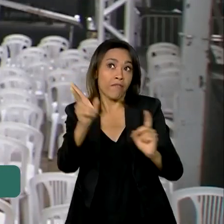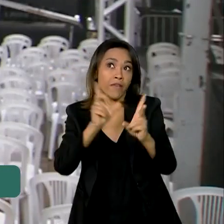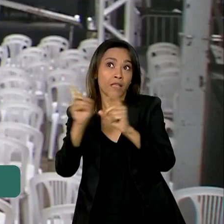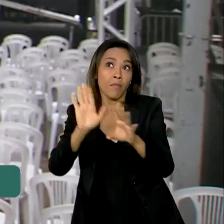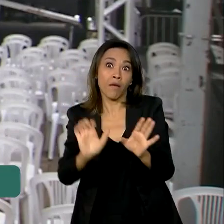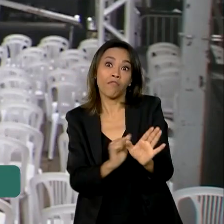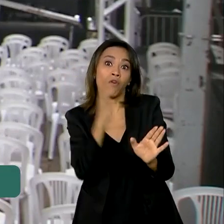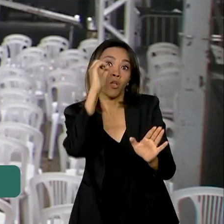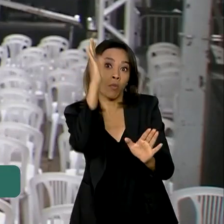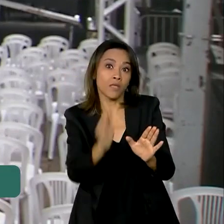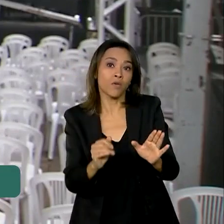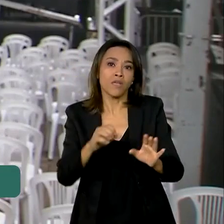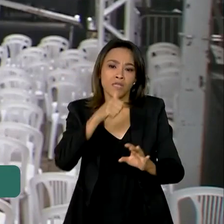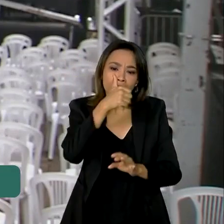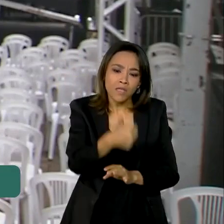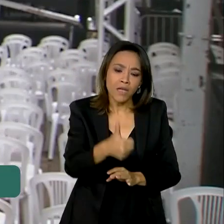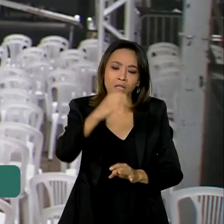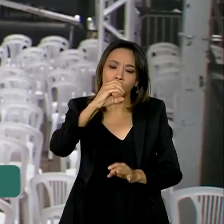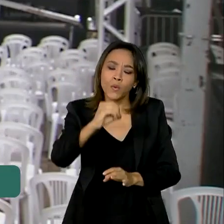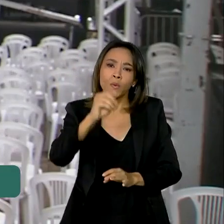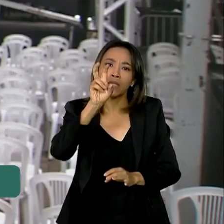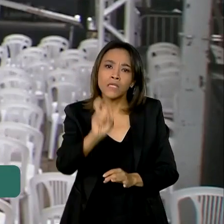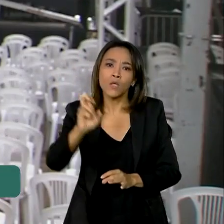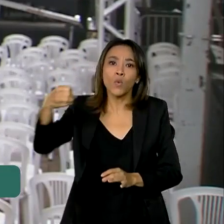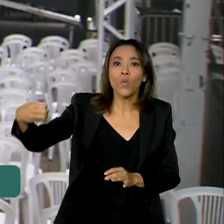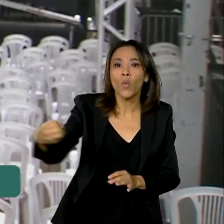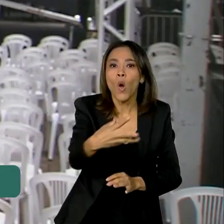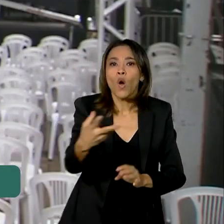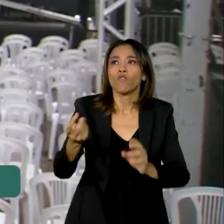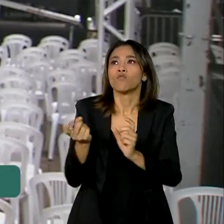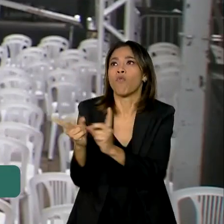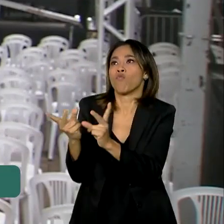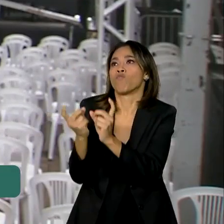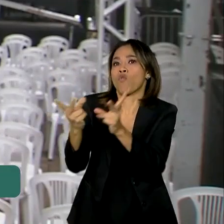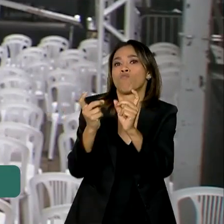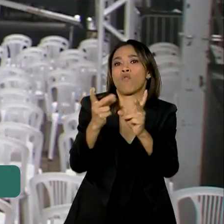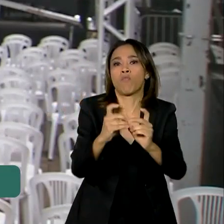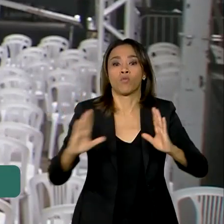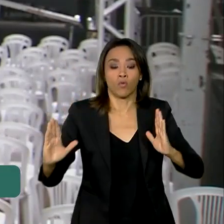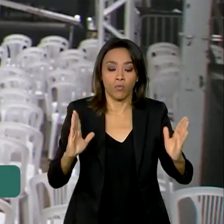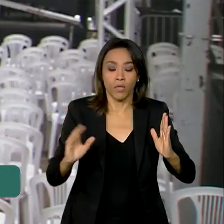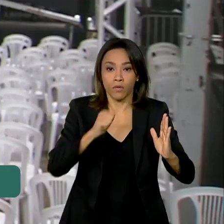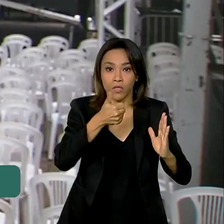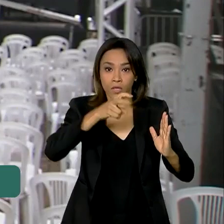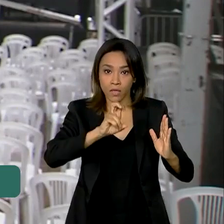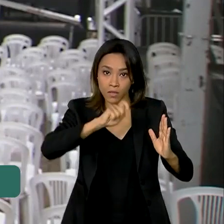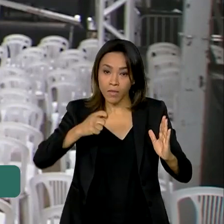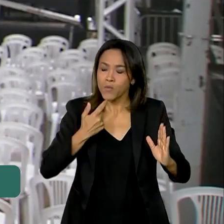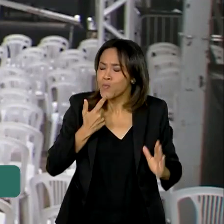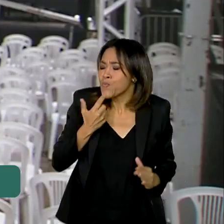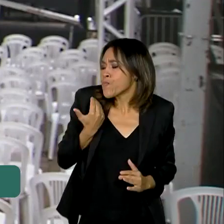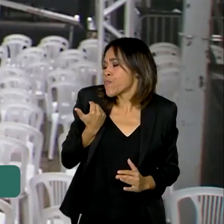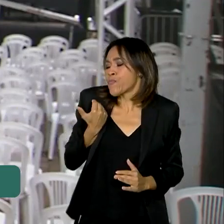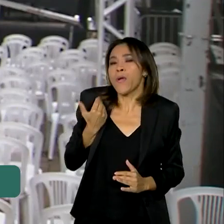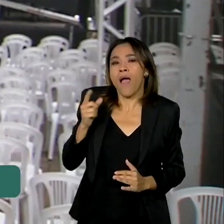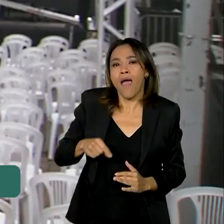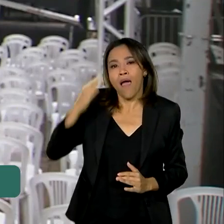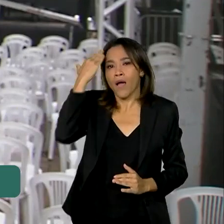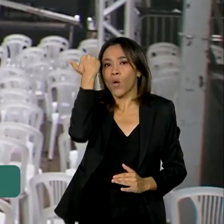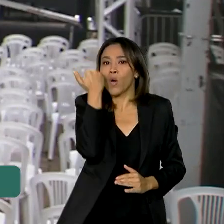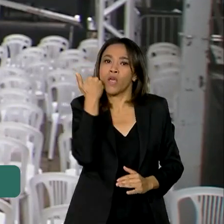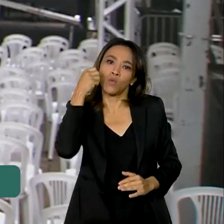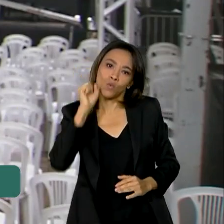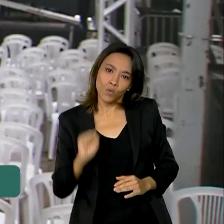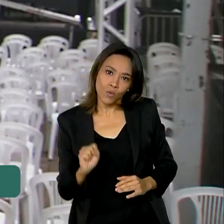mais 105 novos mercados em 50 países nos últimos 15 meses. O mais recente é a Coreia do Sul, que